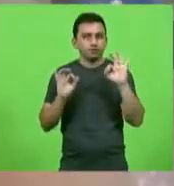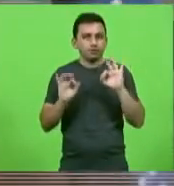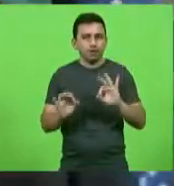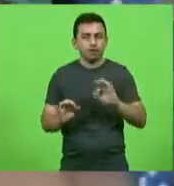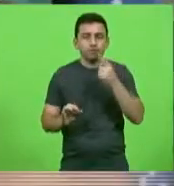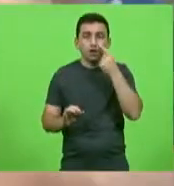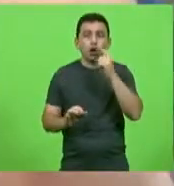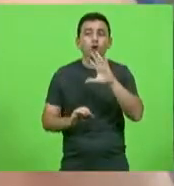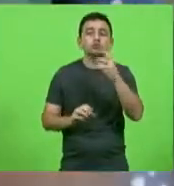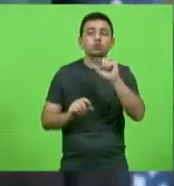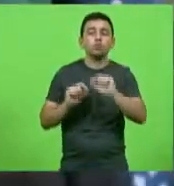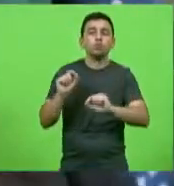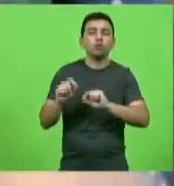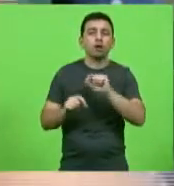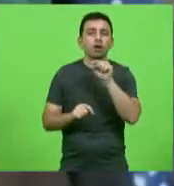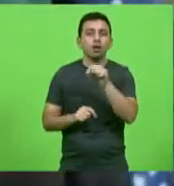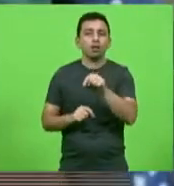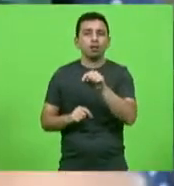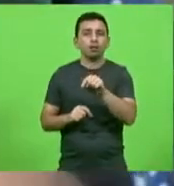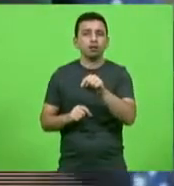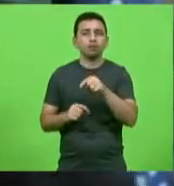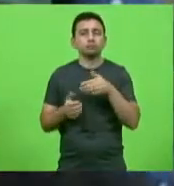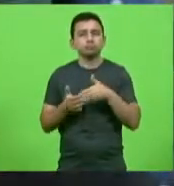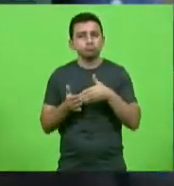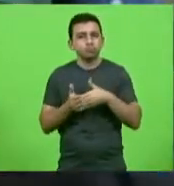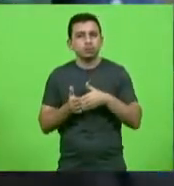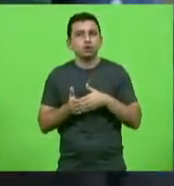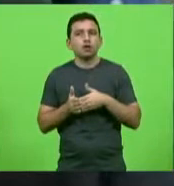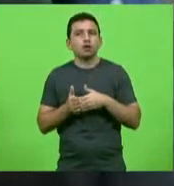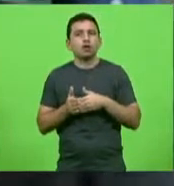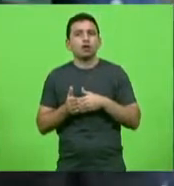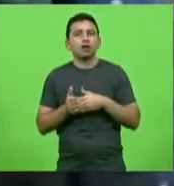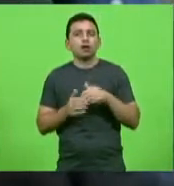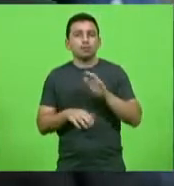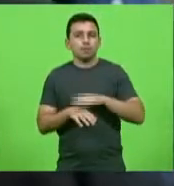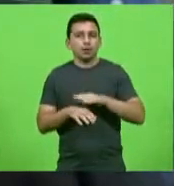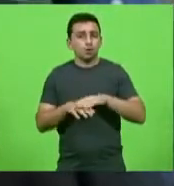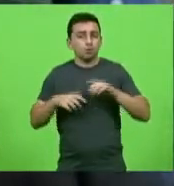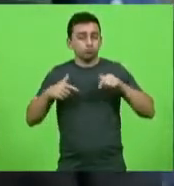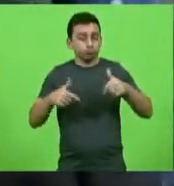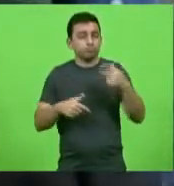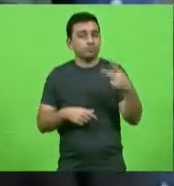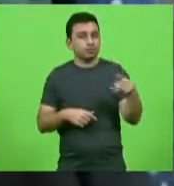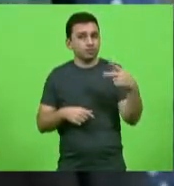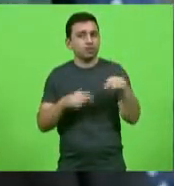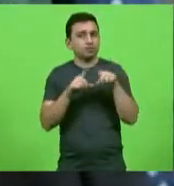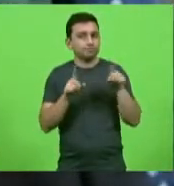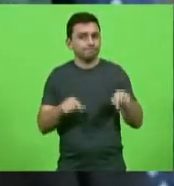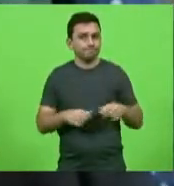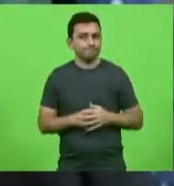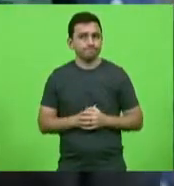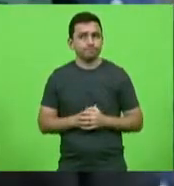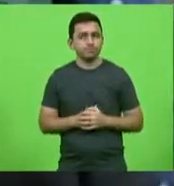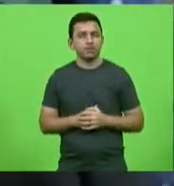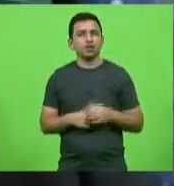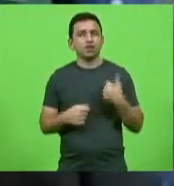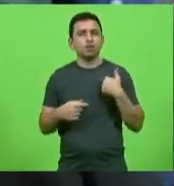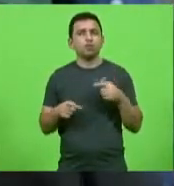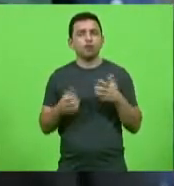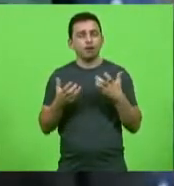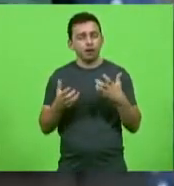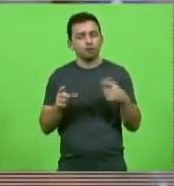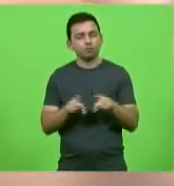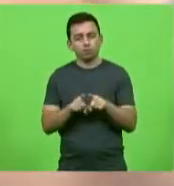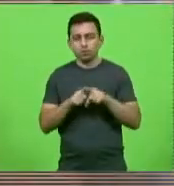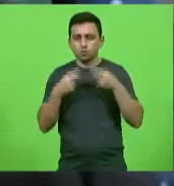circunstâncias práticas que houver imposto, limitado ou condicionado à ação do agente. Fecho aspas. Quero continuar